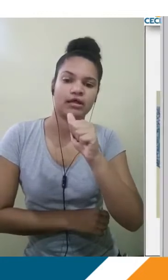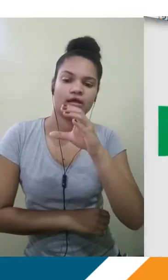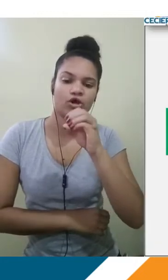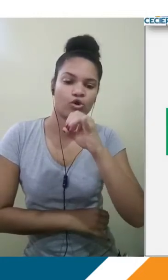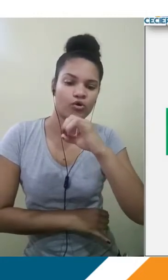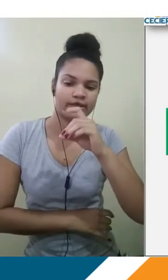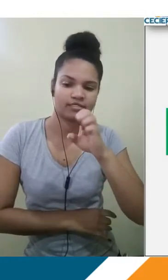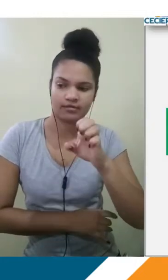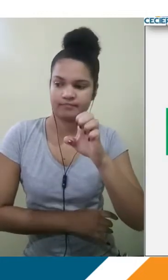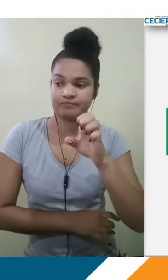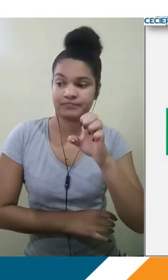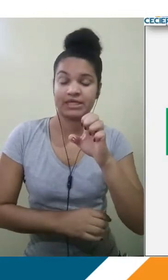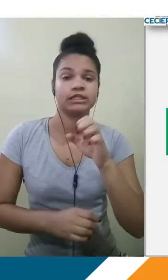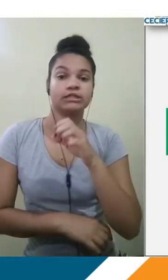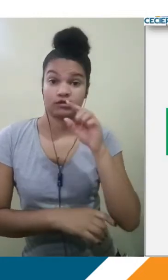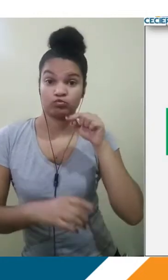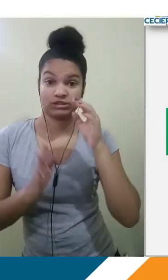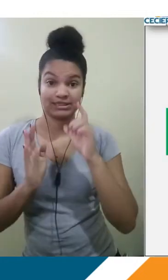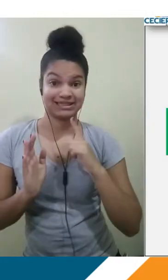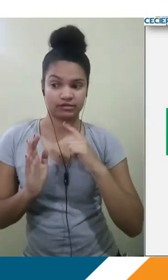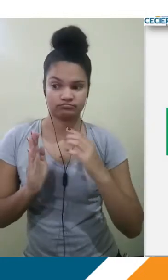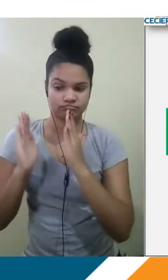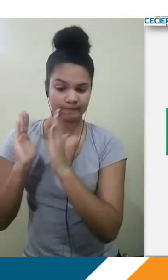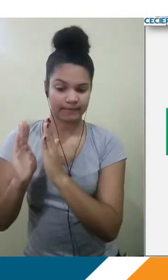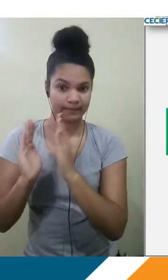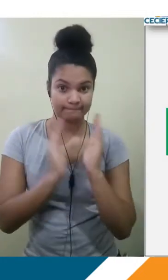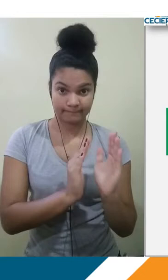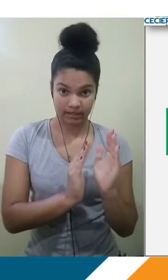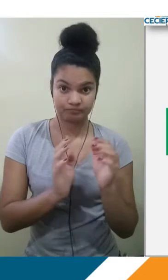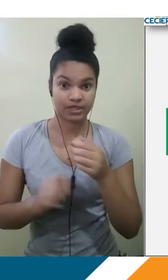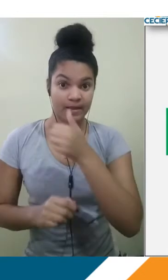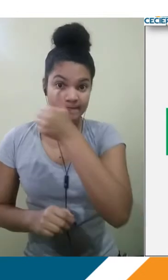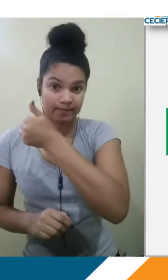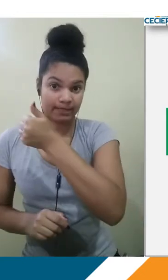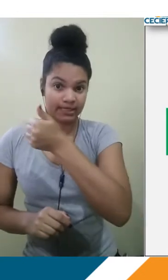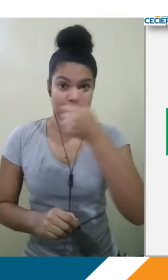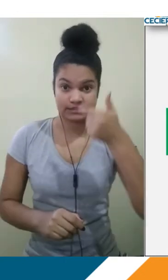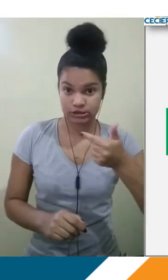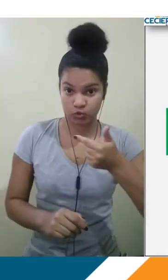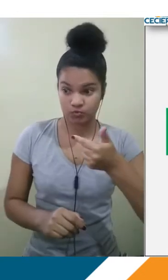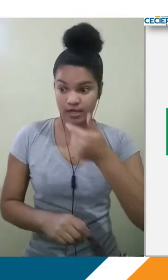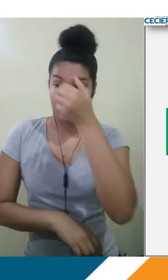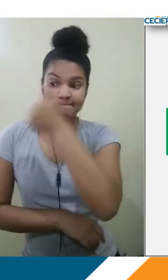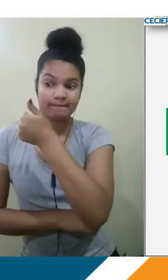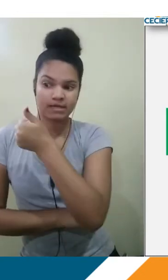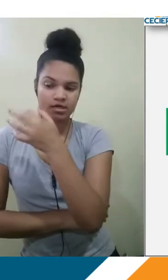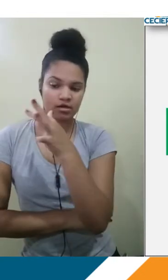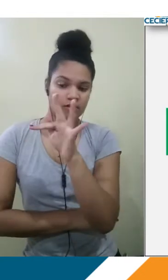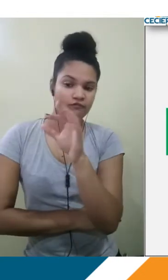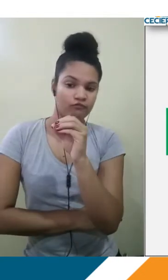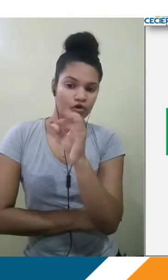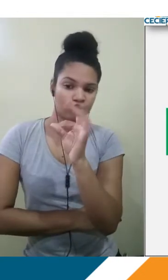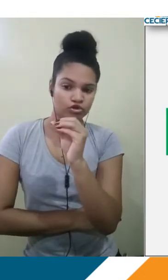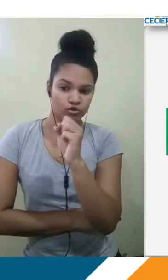vai ocorrer então em 2 etapas: a chamada fase fotoquímica, que depende diretamente da luz